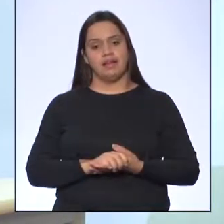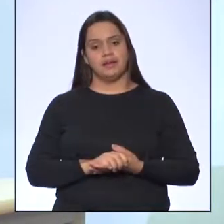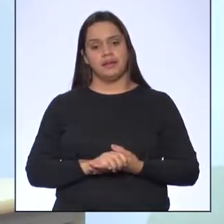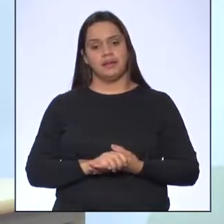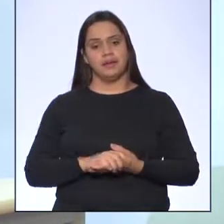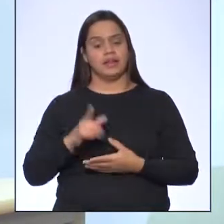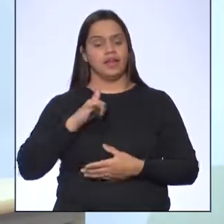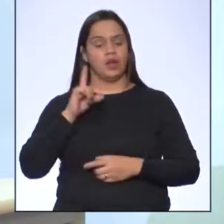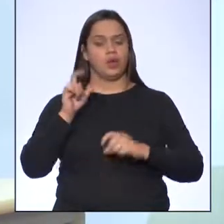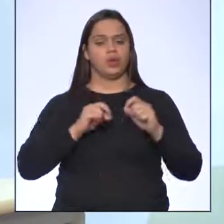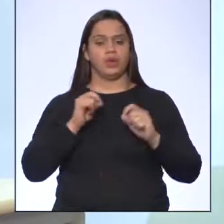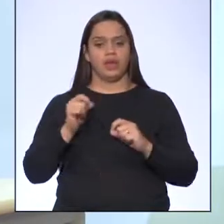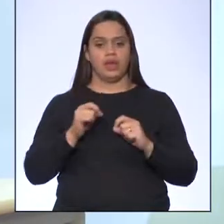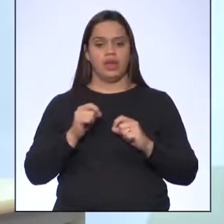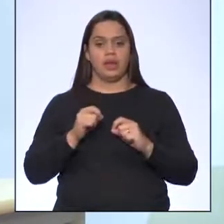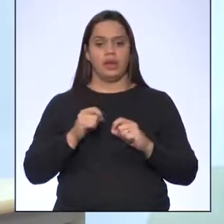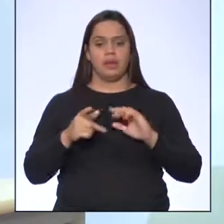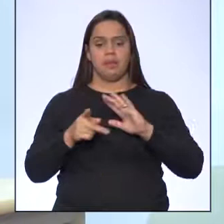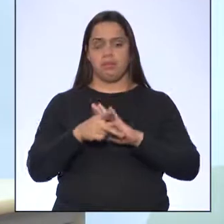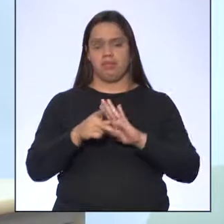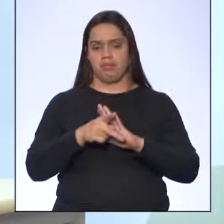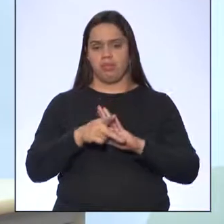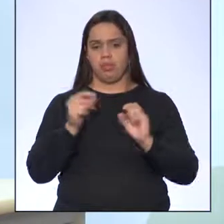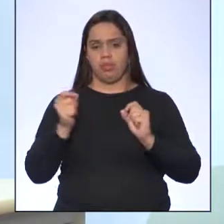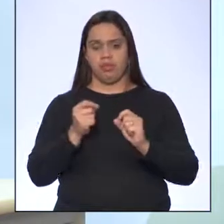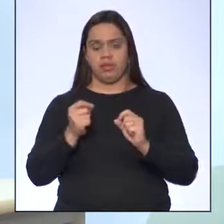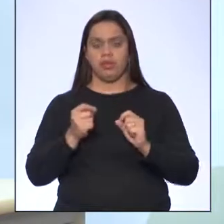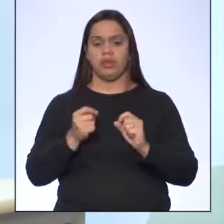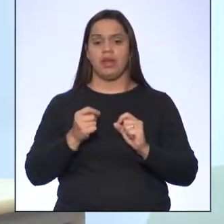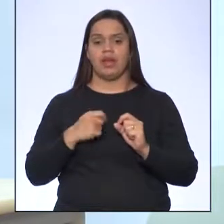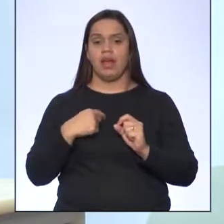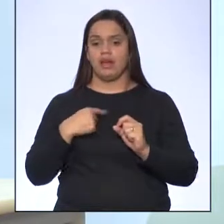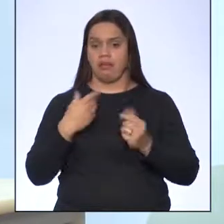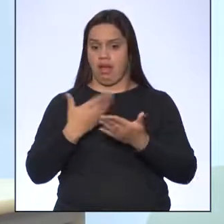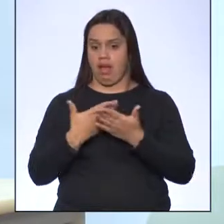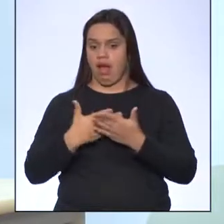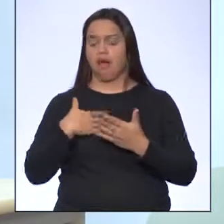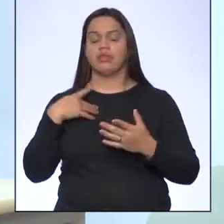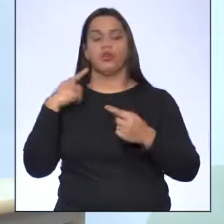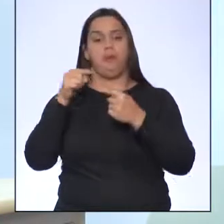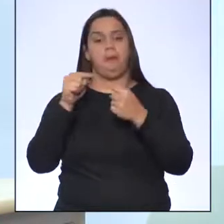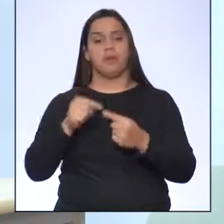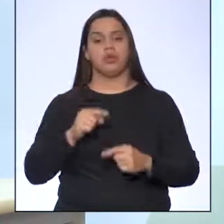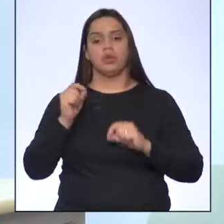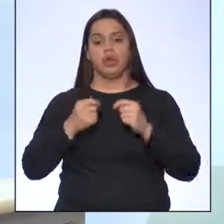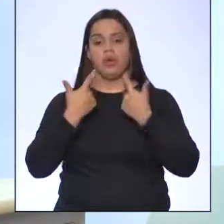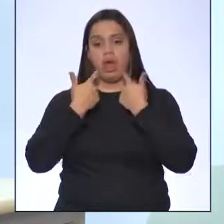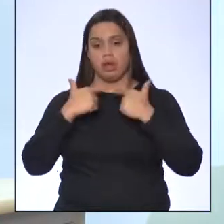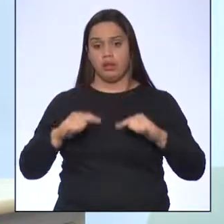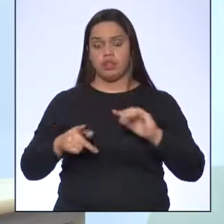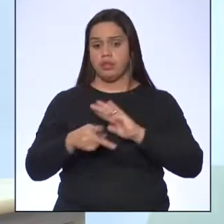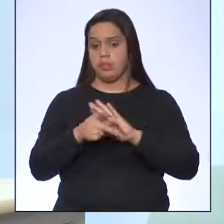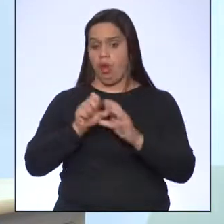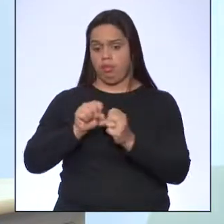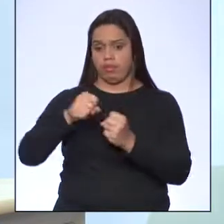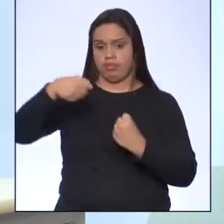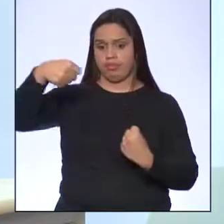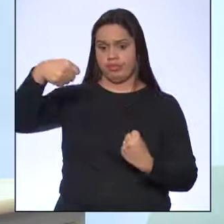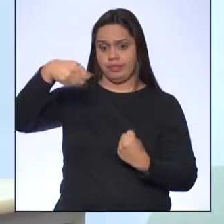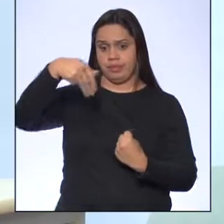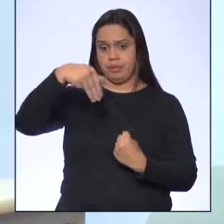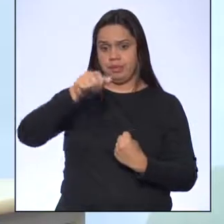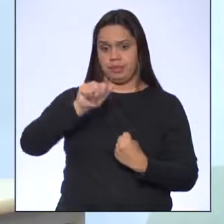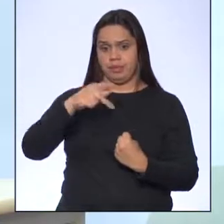tem muita proximidade com a linguagem cartográfica, então é importante a gente relembrar o que significa